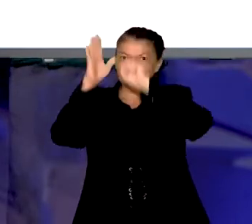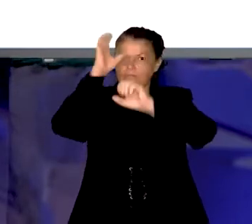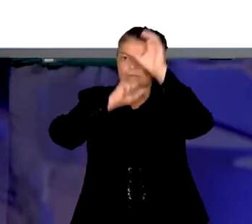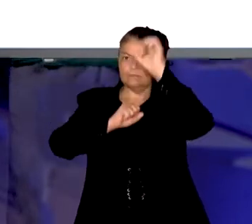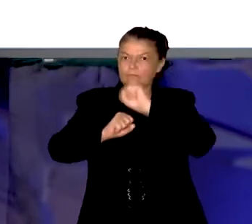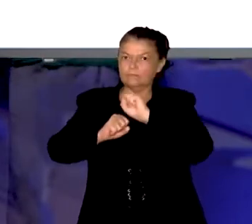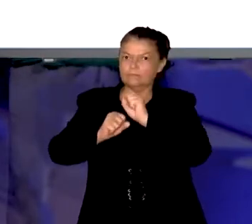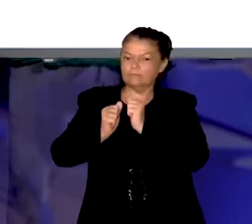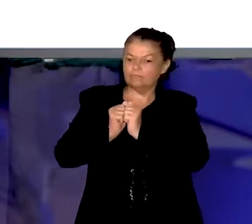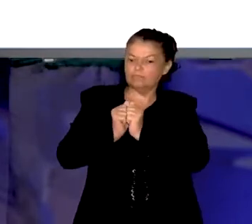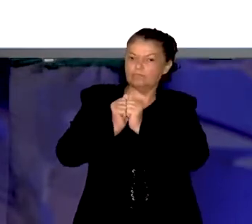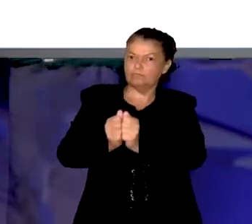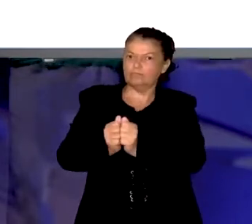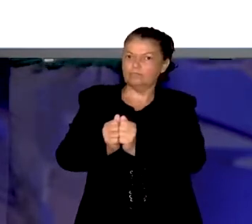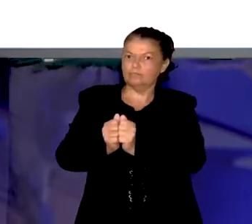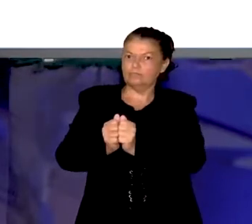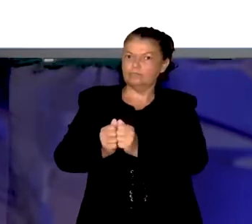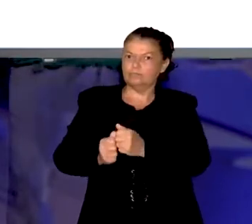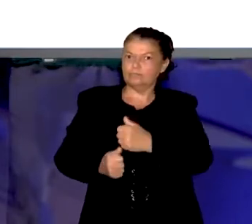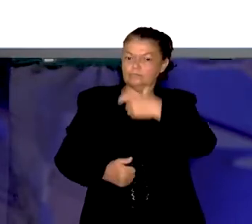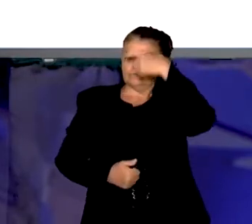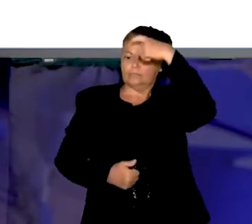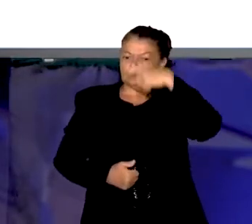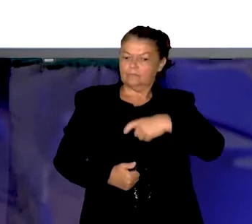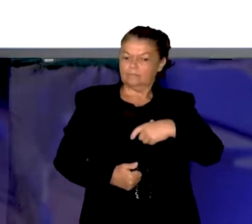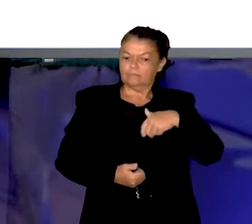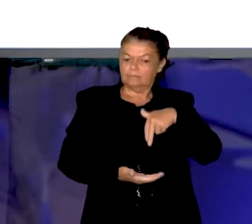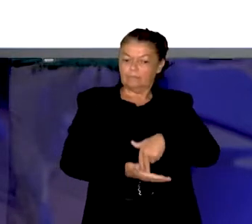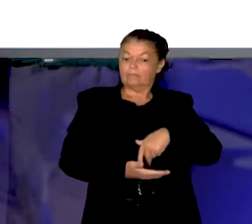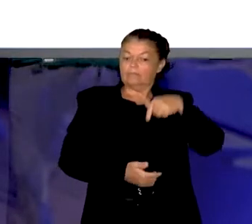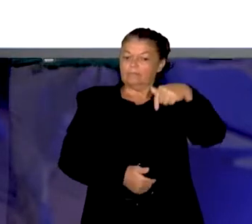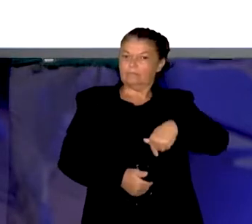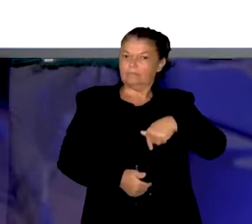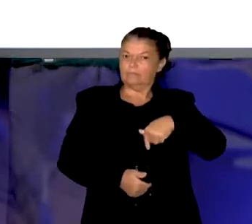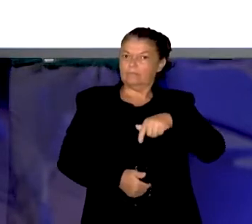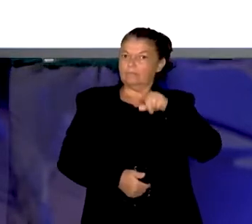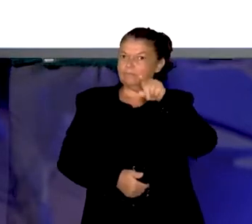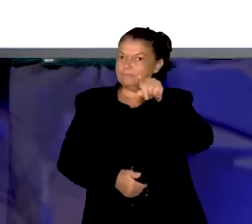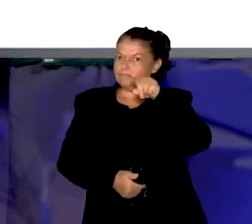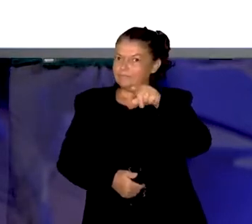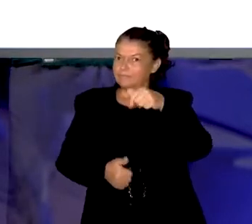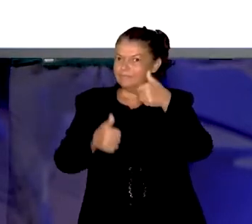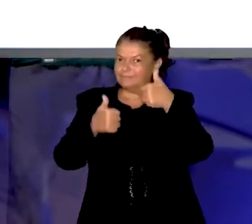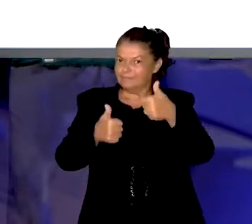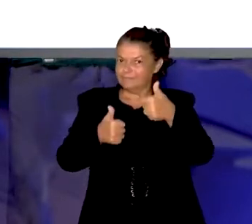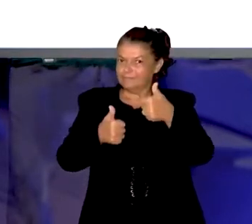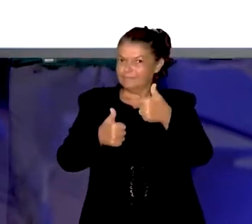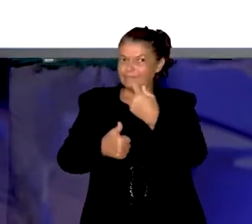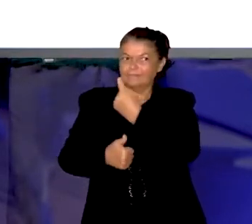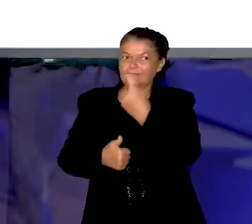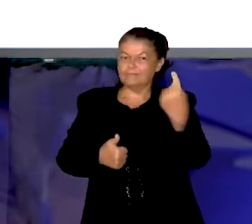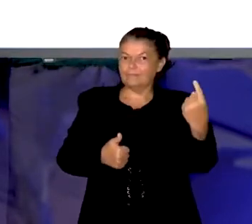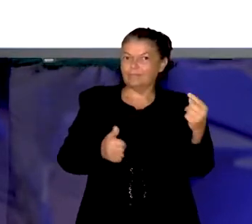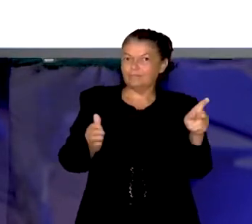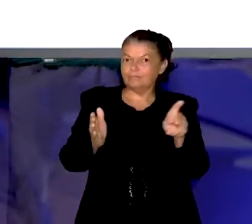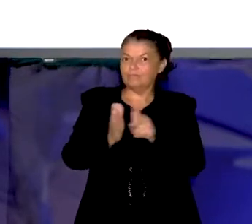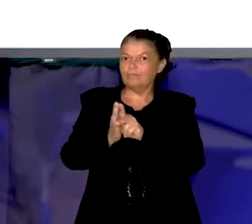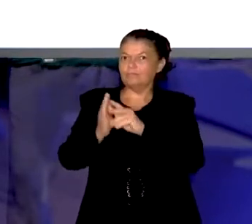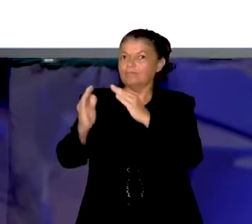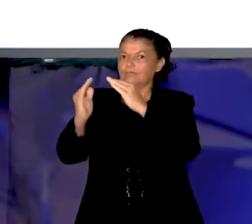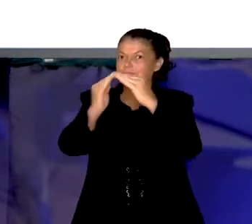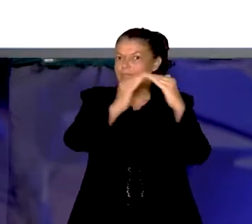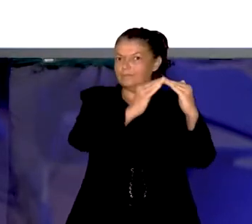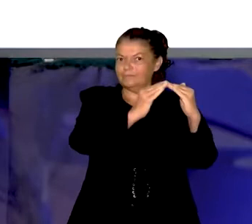Eu daqui, você daí, seus colegas, seus amigos também, cada qual em sua casa, mas juntos